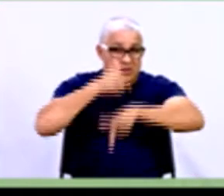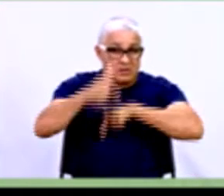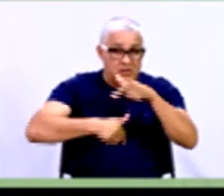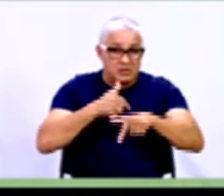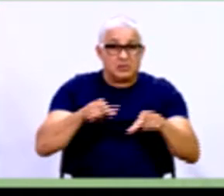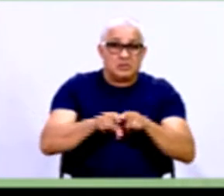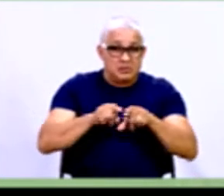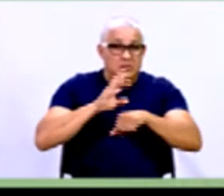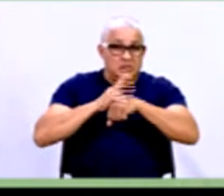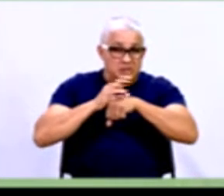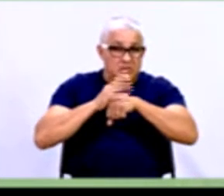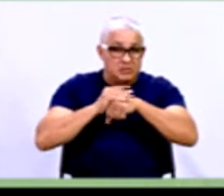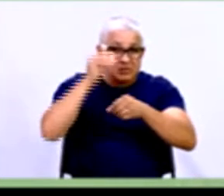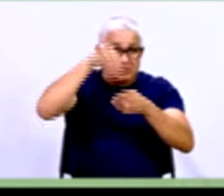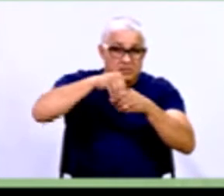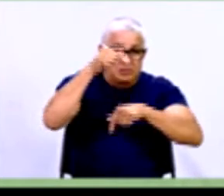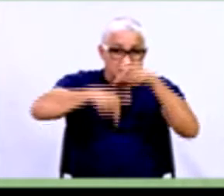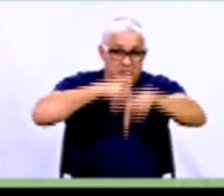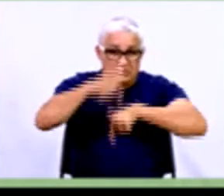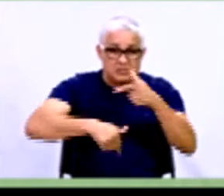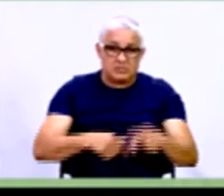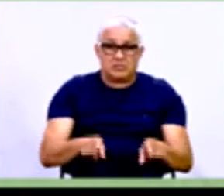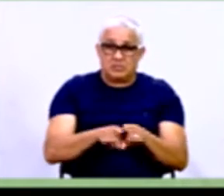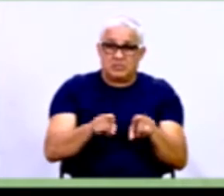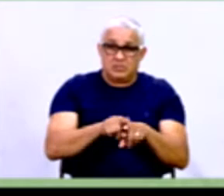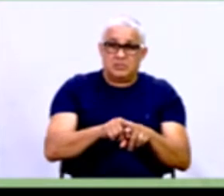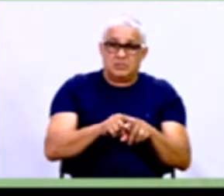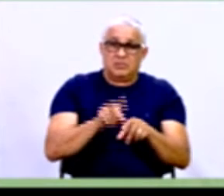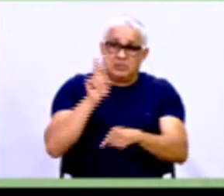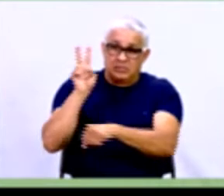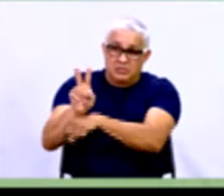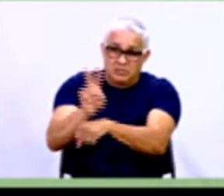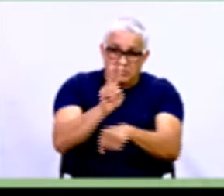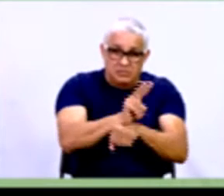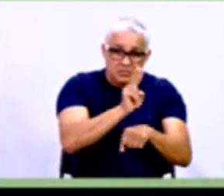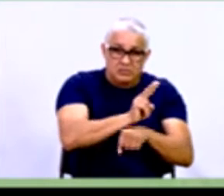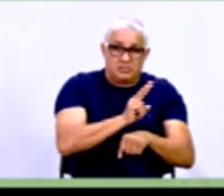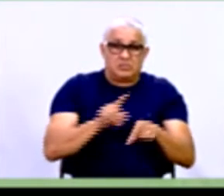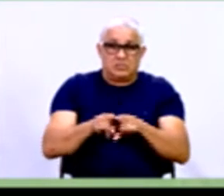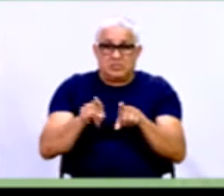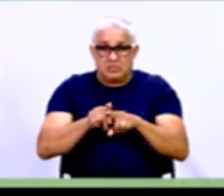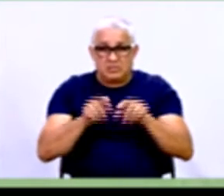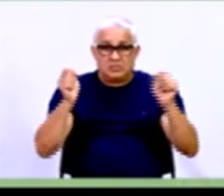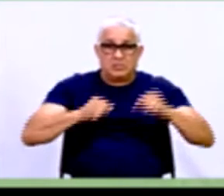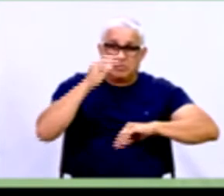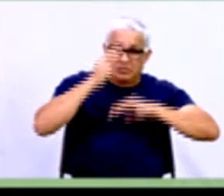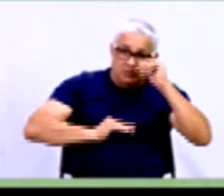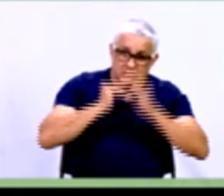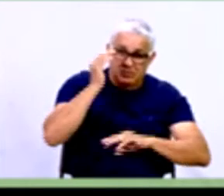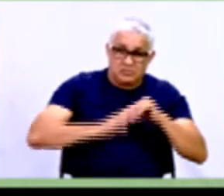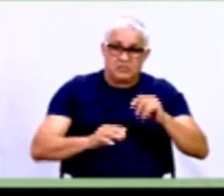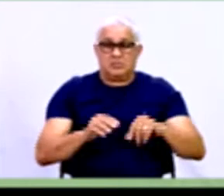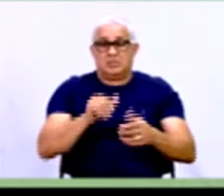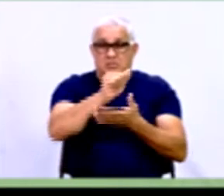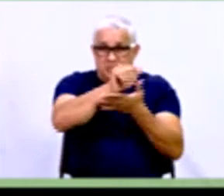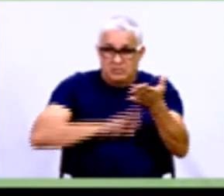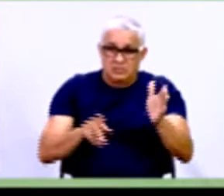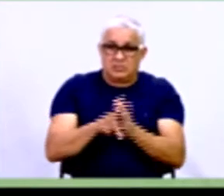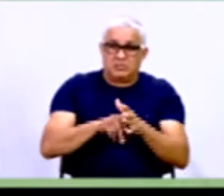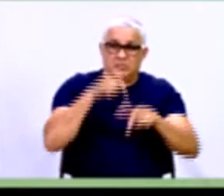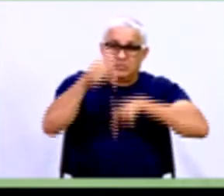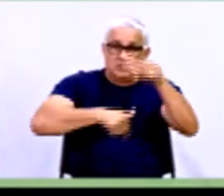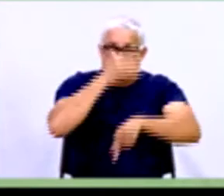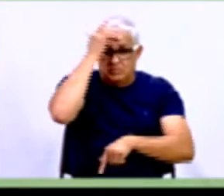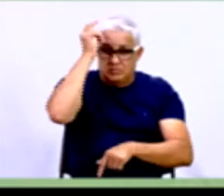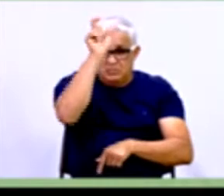e doenças ocupacionais, bem como proteger a integridade e a capacidade de determinada atividade do trabalhador.